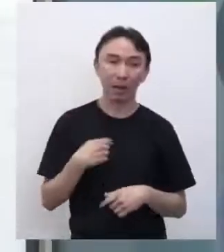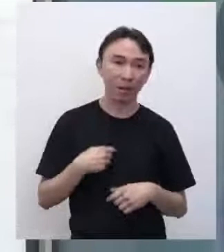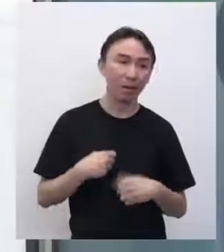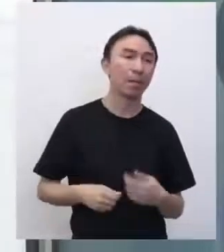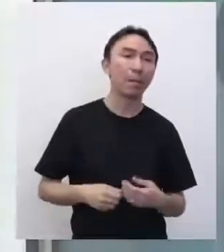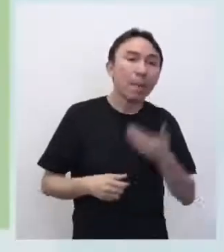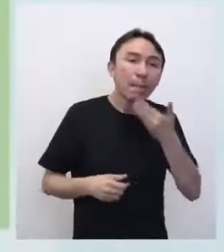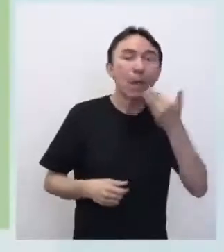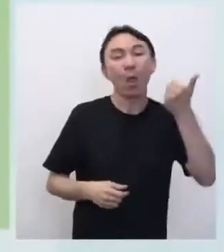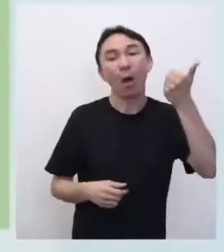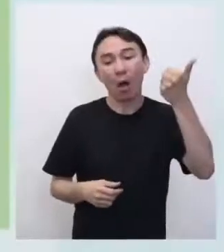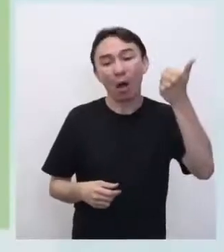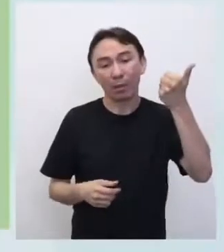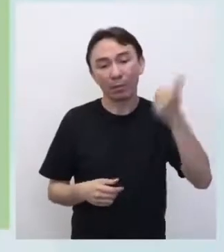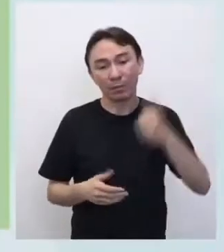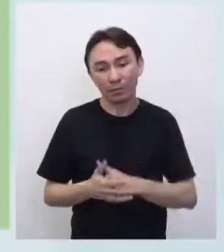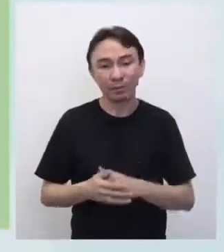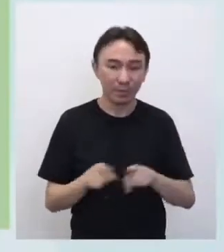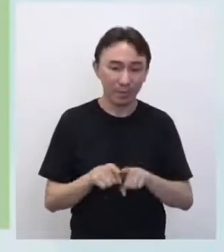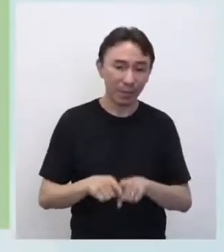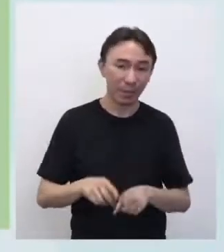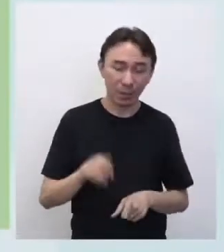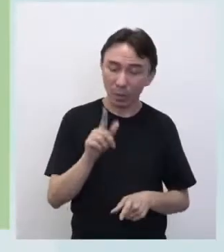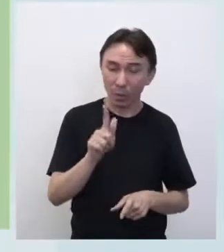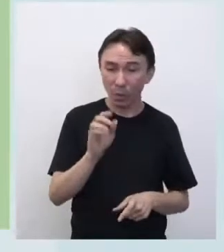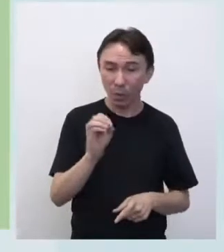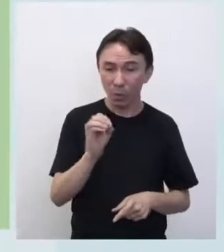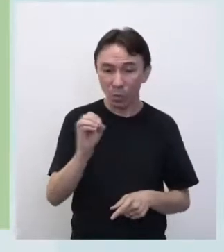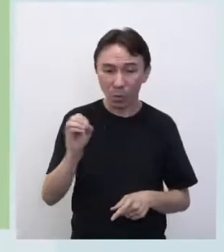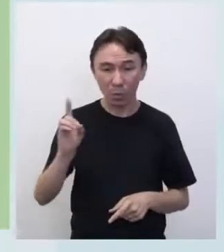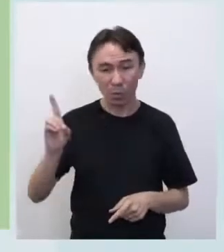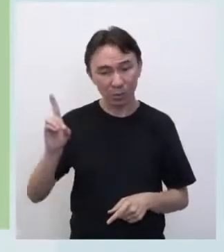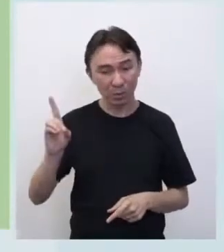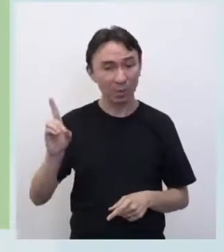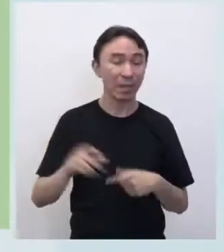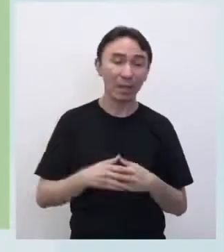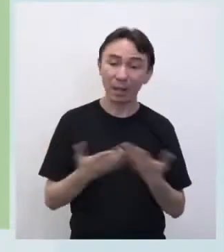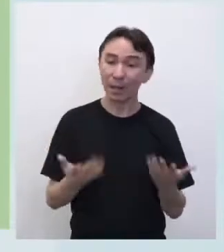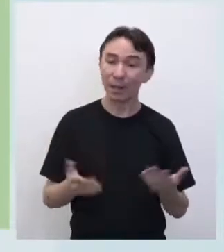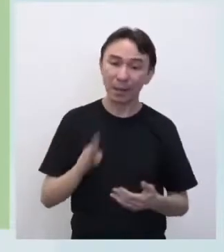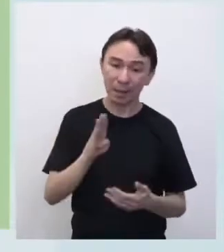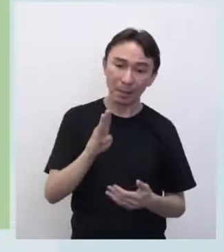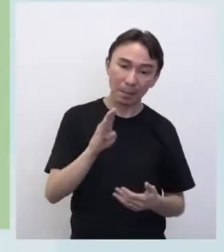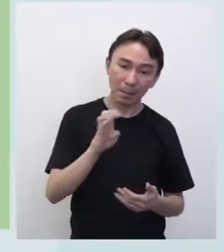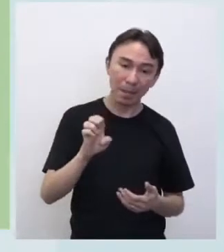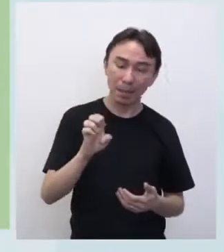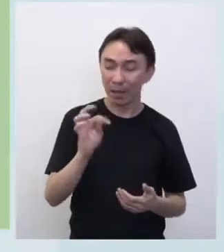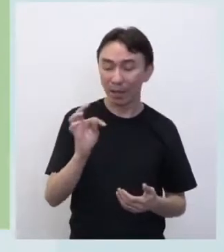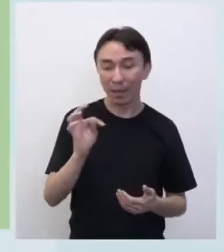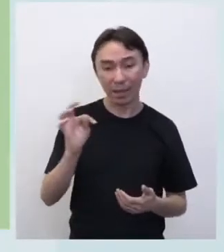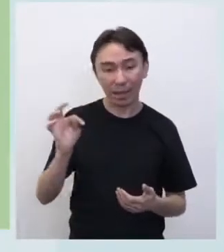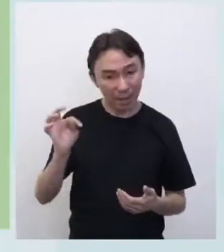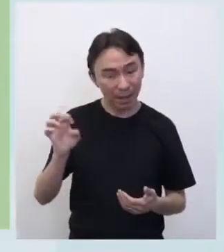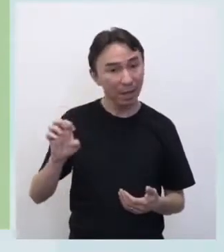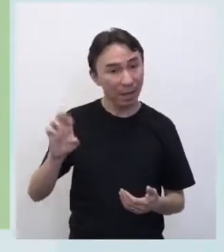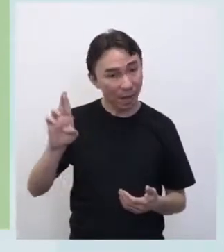good, que significa bom, né, Antônio? E o comparativo de good não é gooder, tem que ser better, tá? Porque ele é irregular.